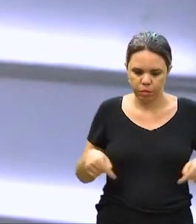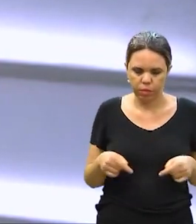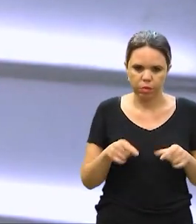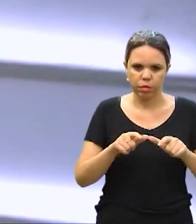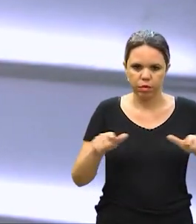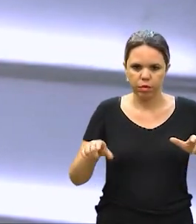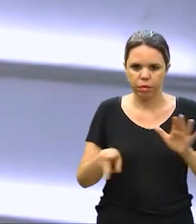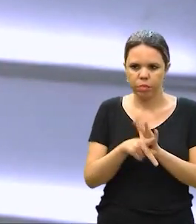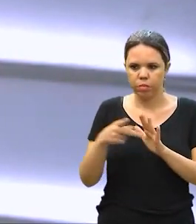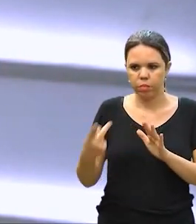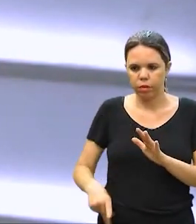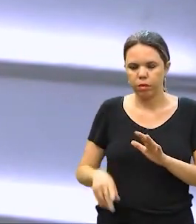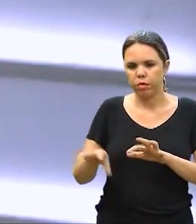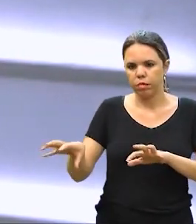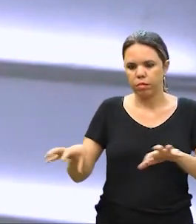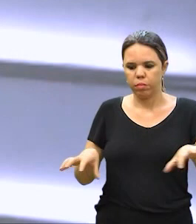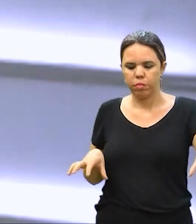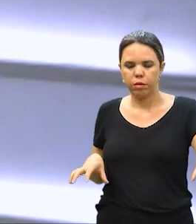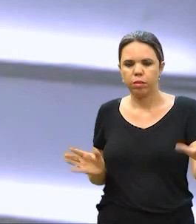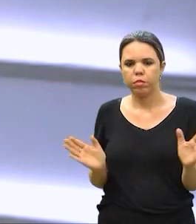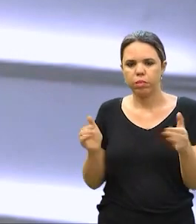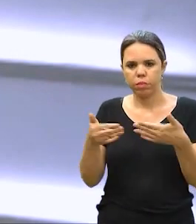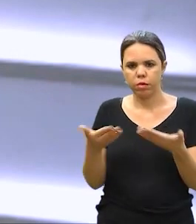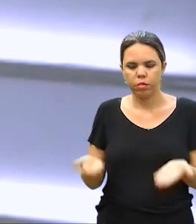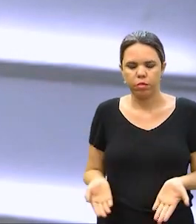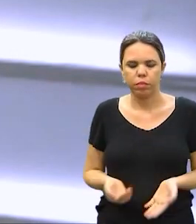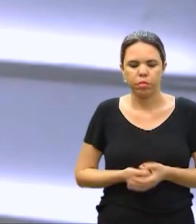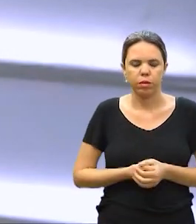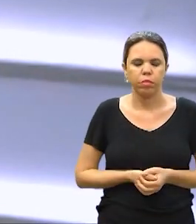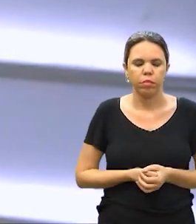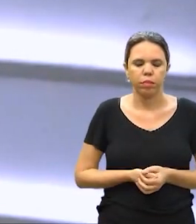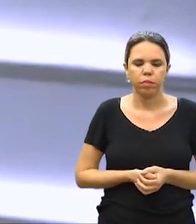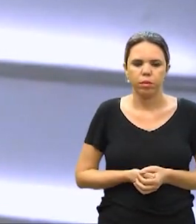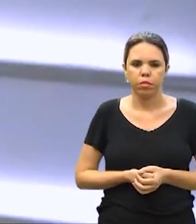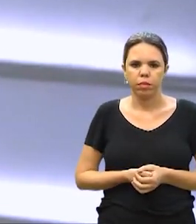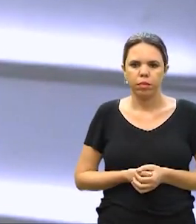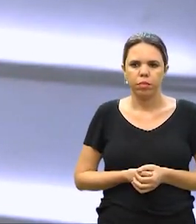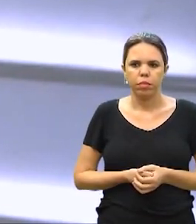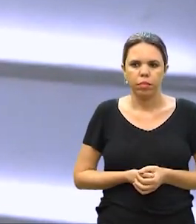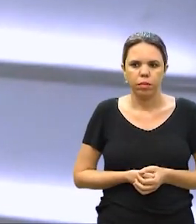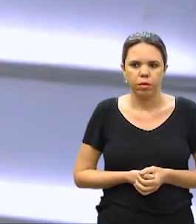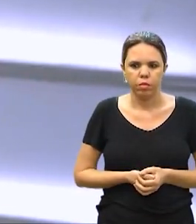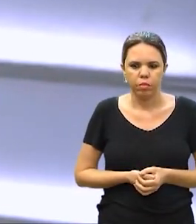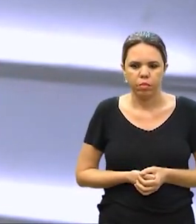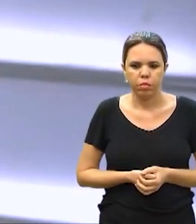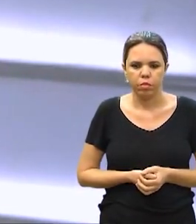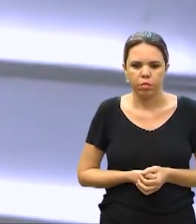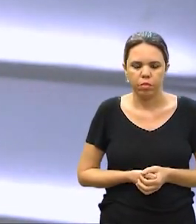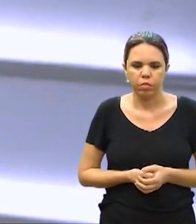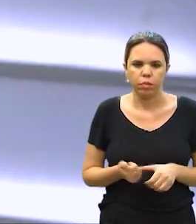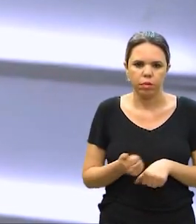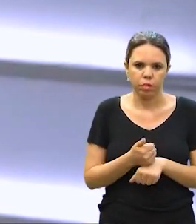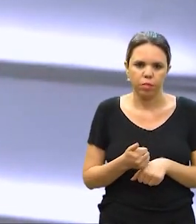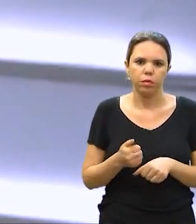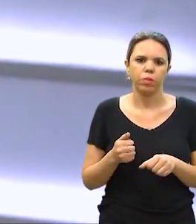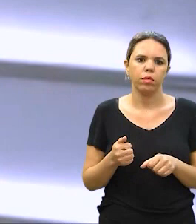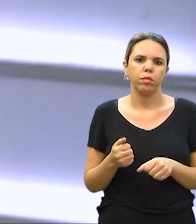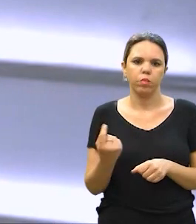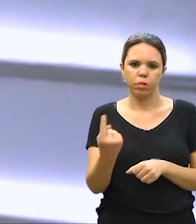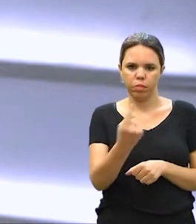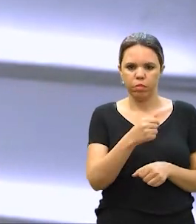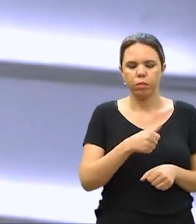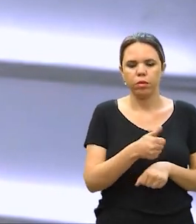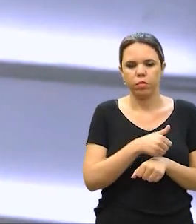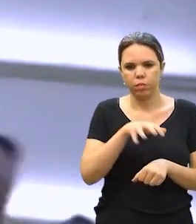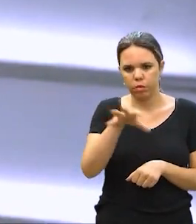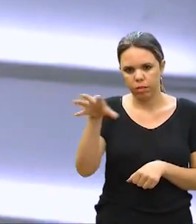zonas específicas voltadas aí para específica, mas para as especificidades aí de cada área.